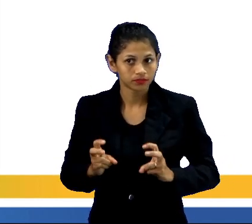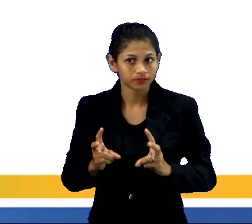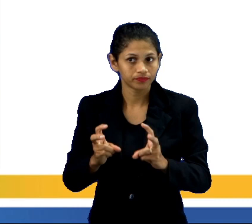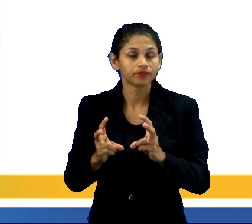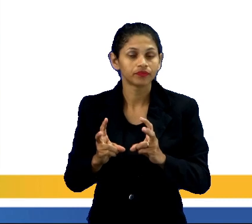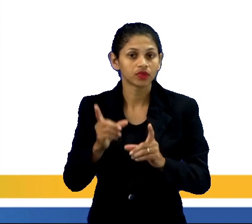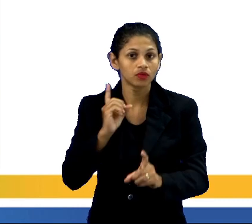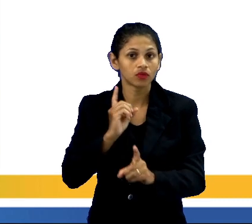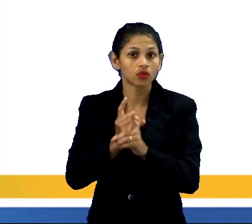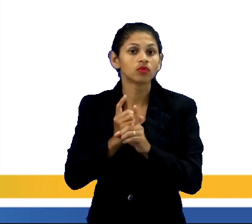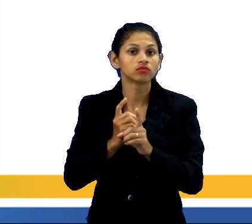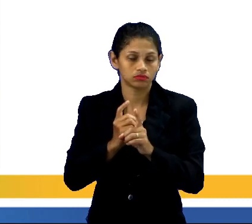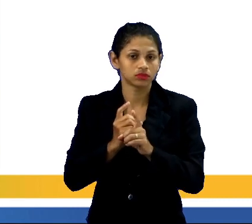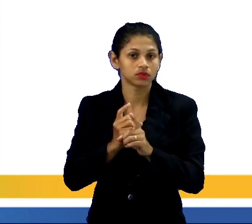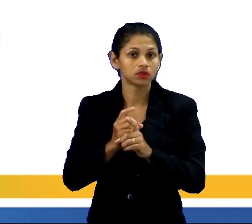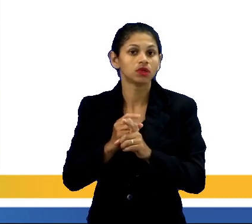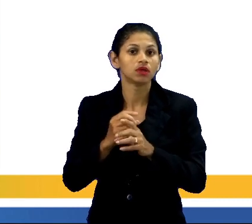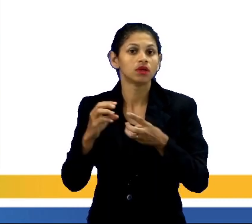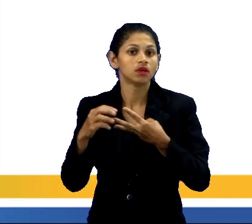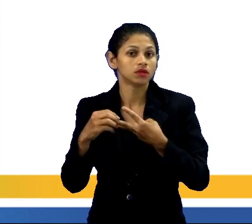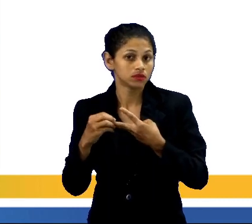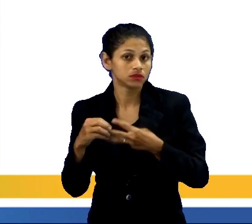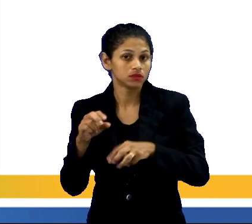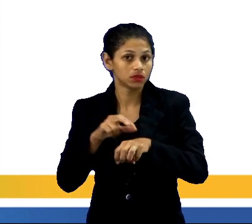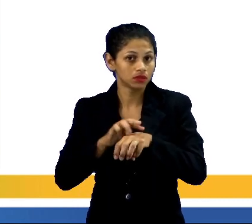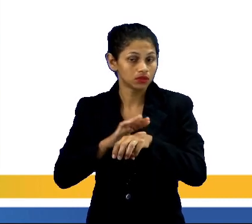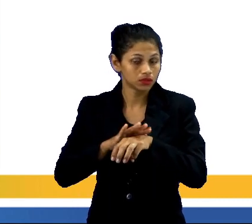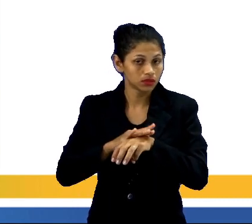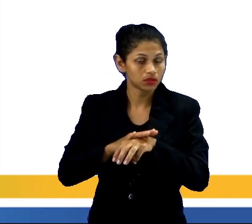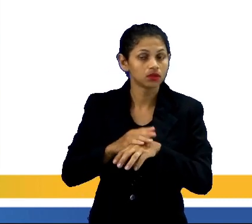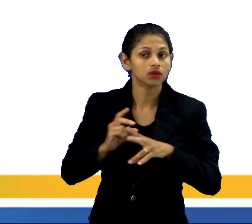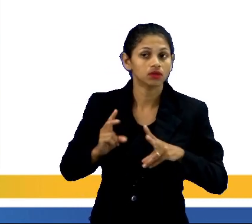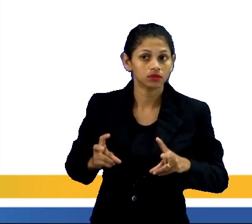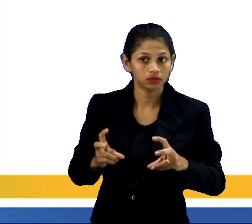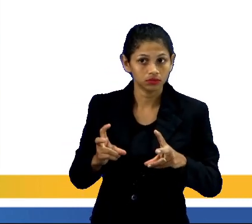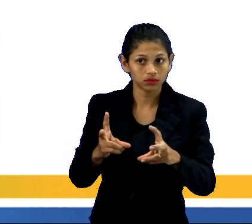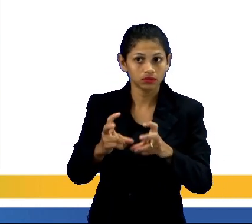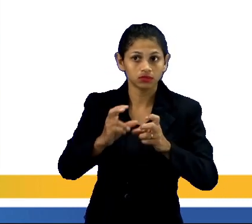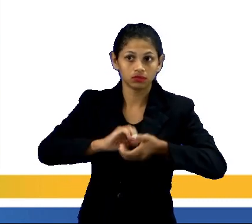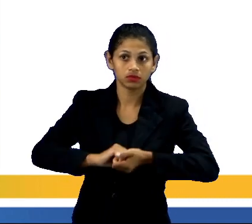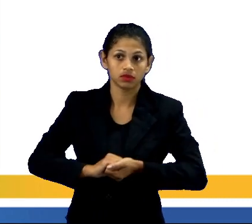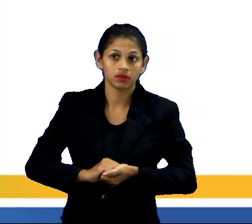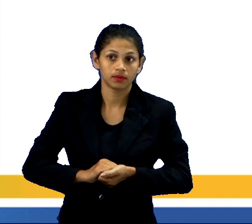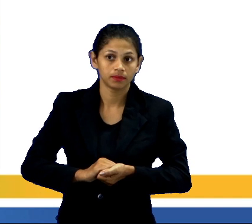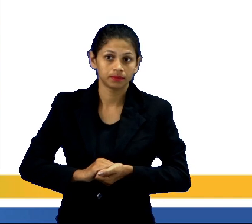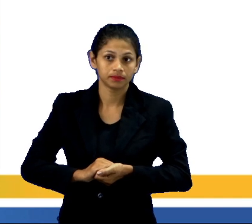de agressiva, além de ser extremamente agressiva, ela vai ser